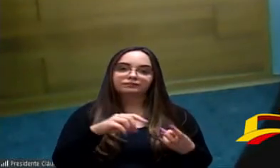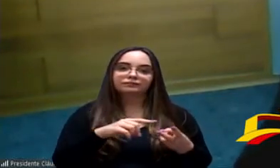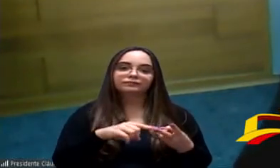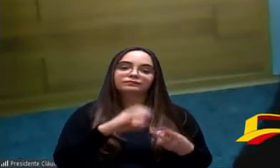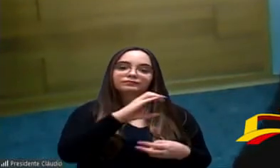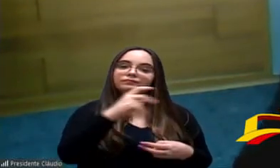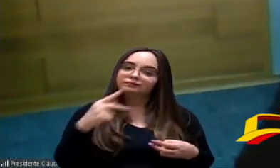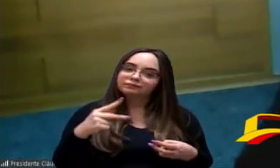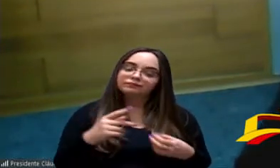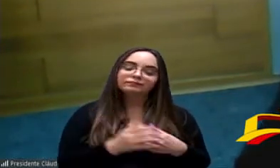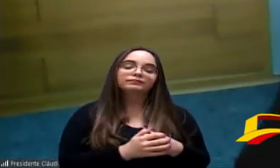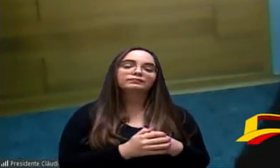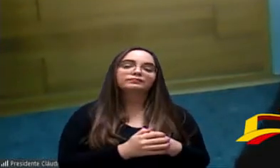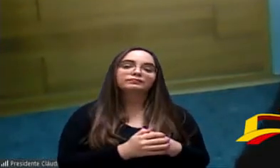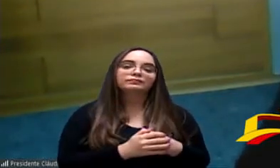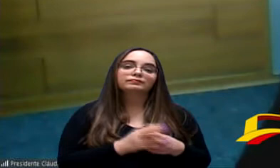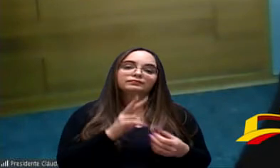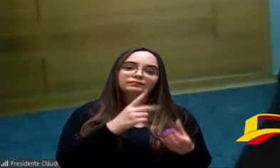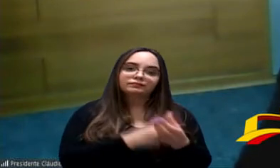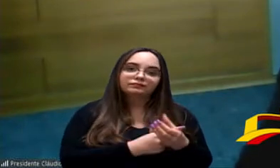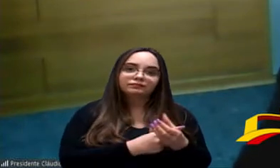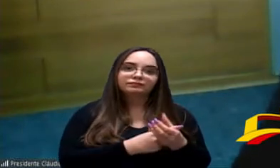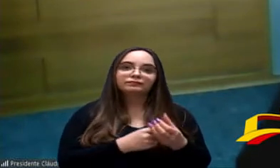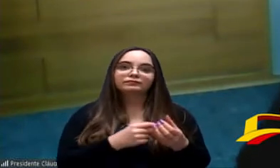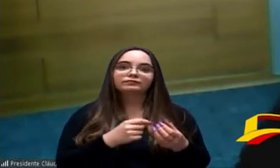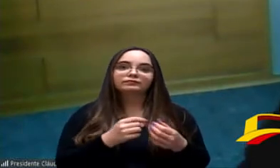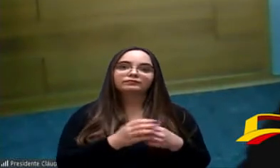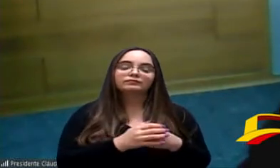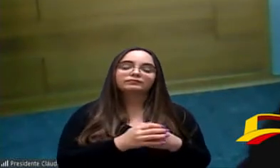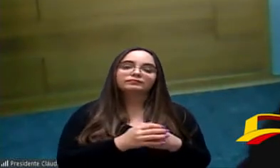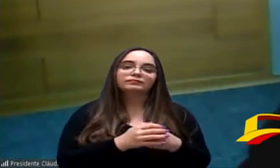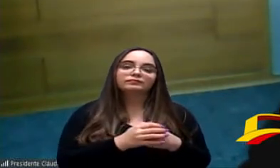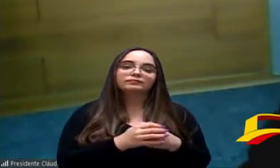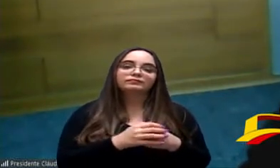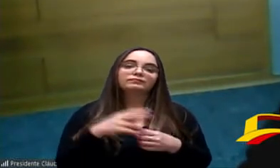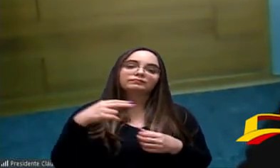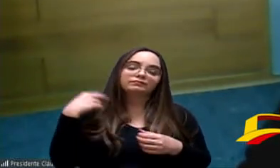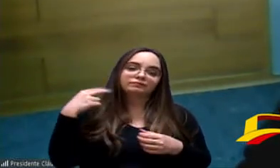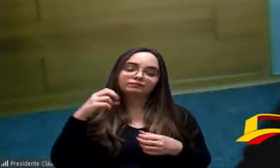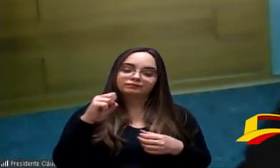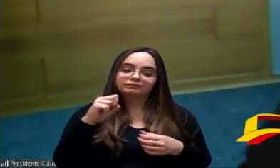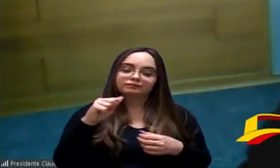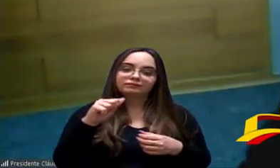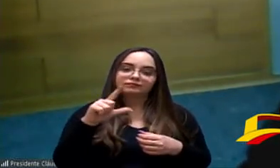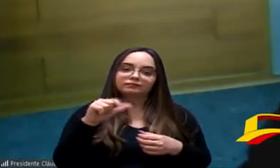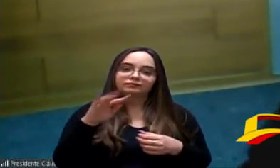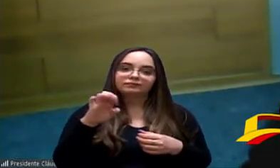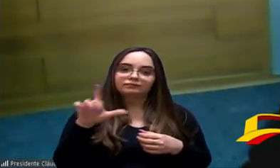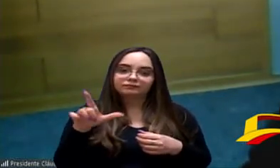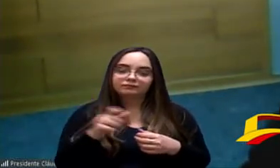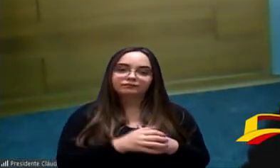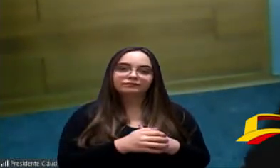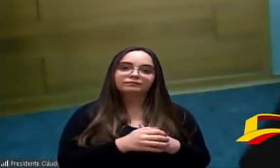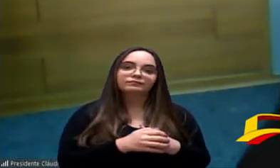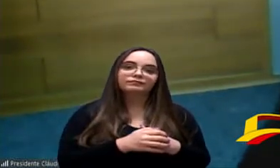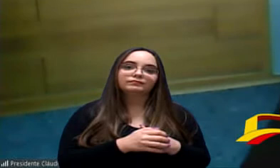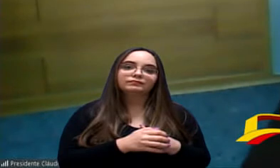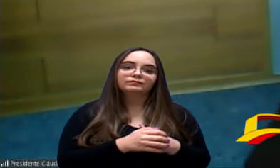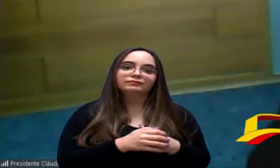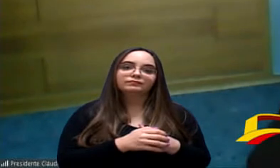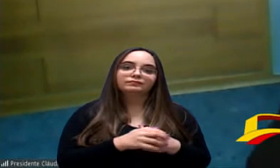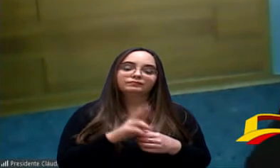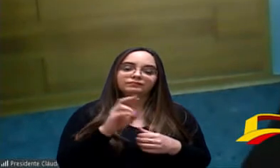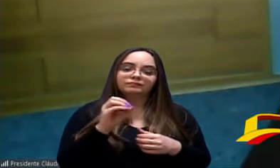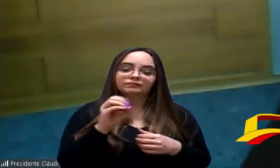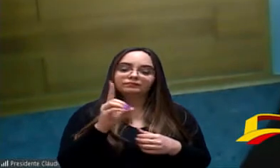Cristiano, vereador Vitão do Cachorrão, vereador Salatiel, Rodrigo do Treviso, nosso secretário